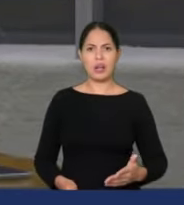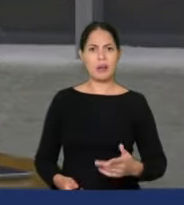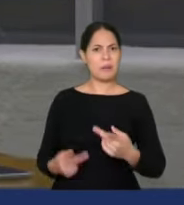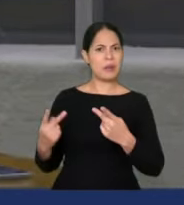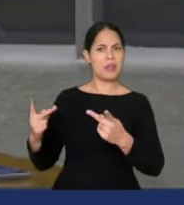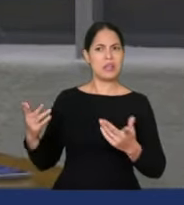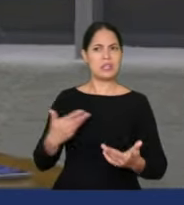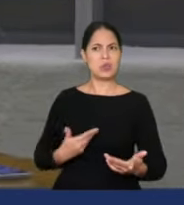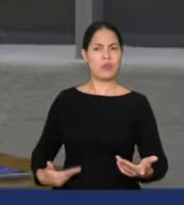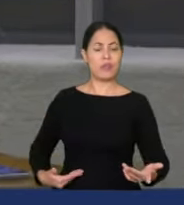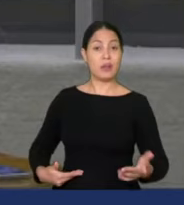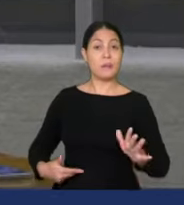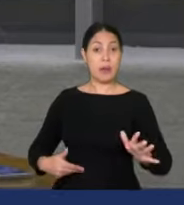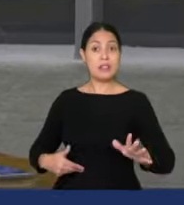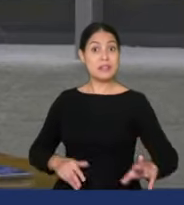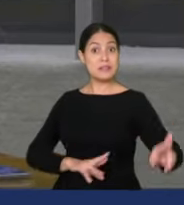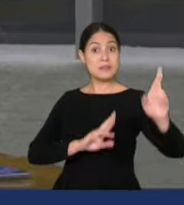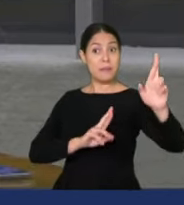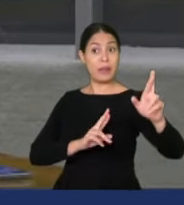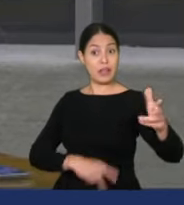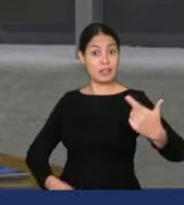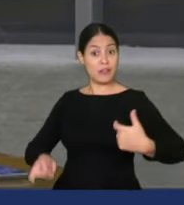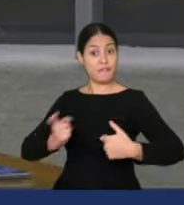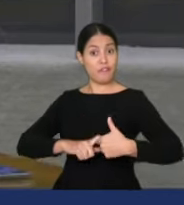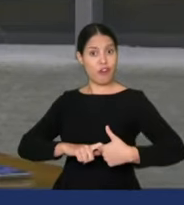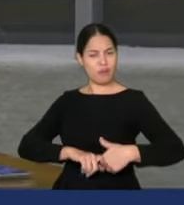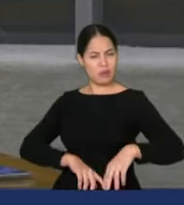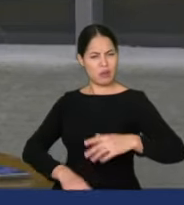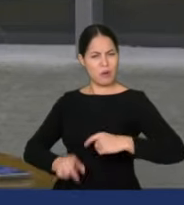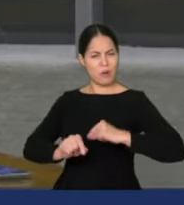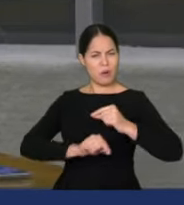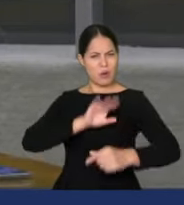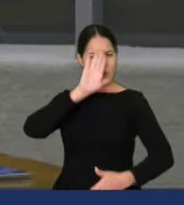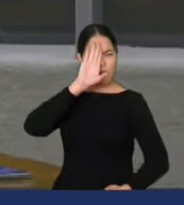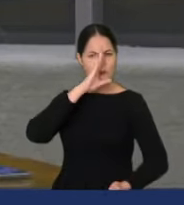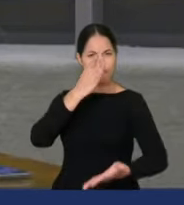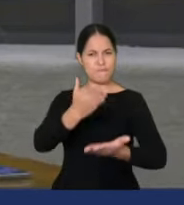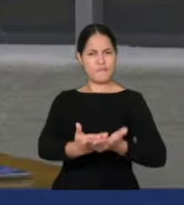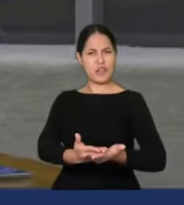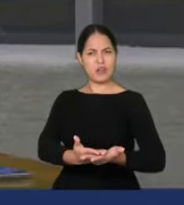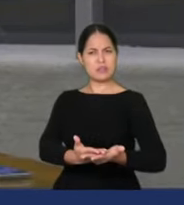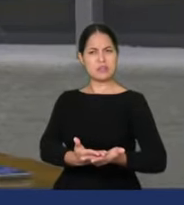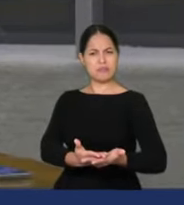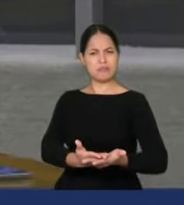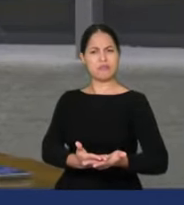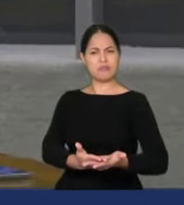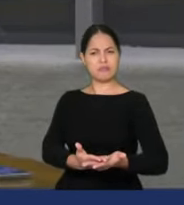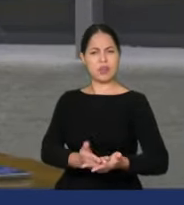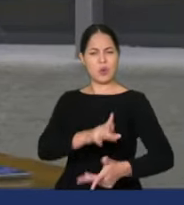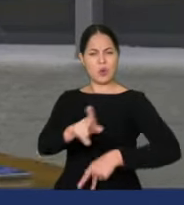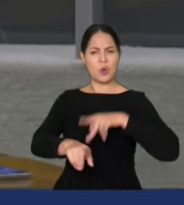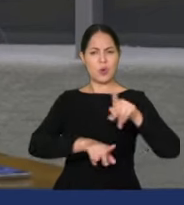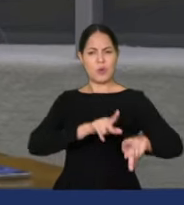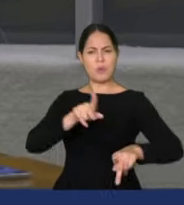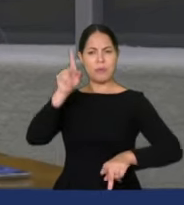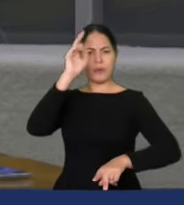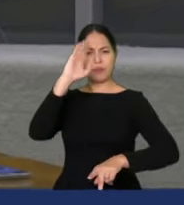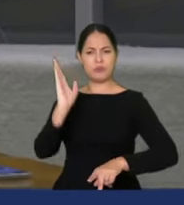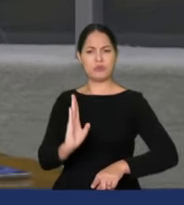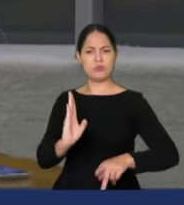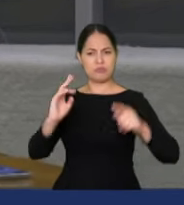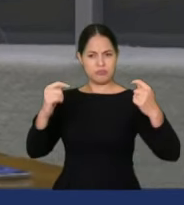da esperança, o caminho do resgate da confiança que o povo brasileiro precisa